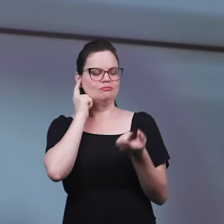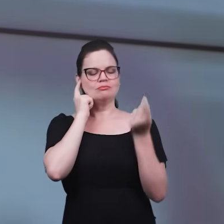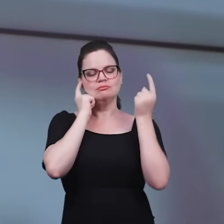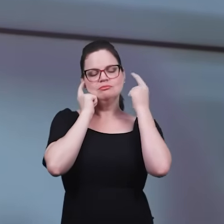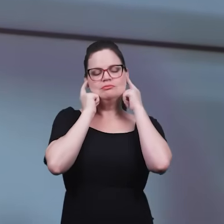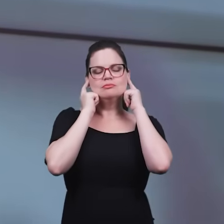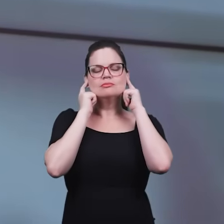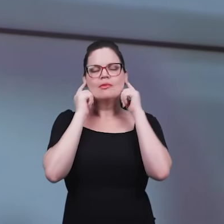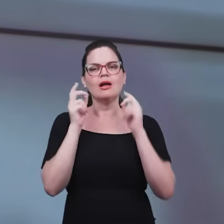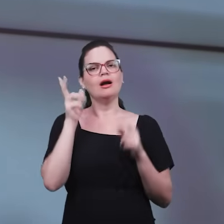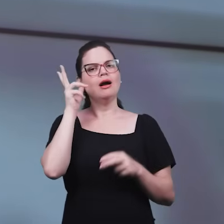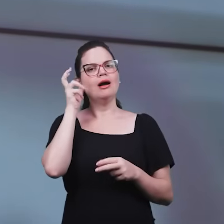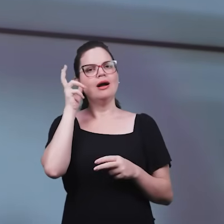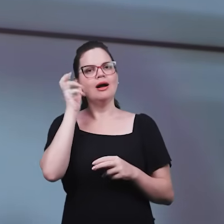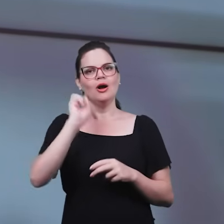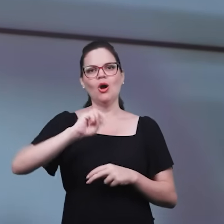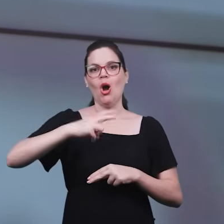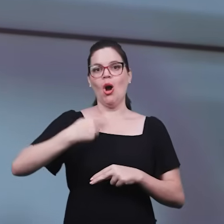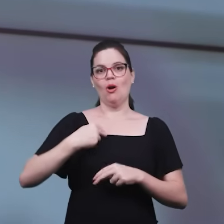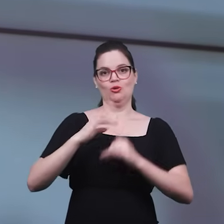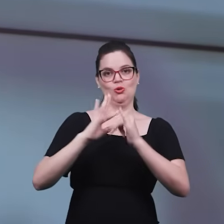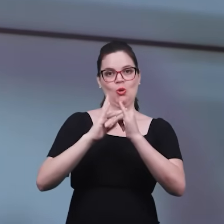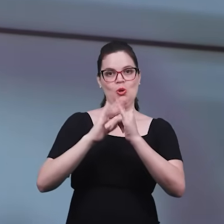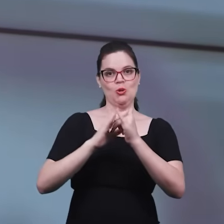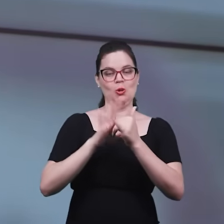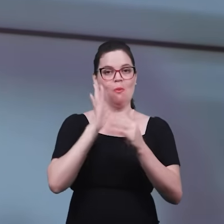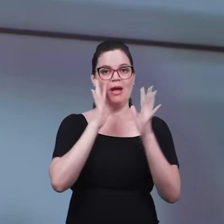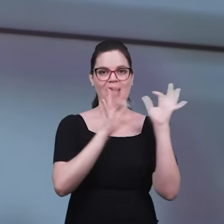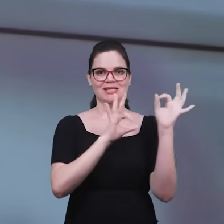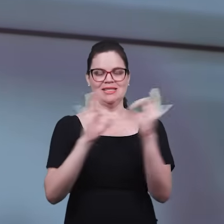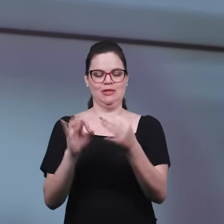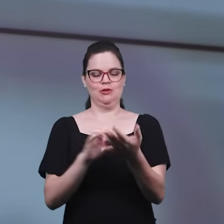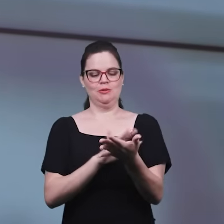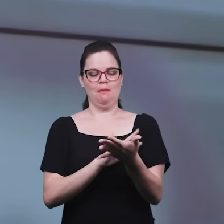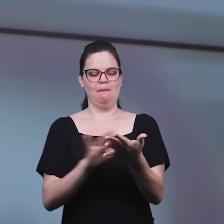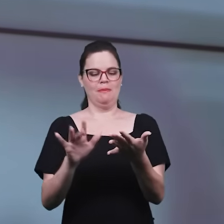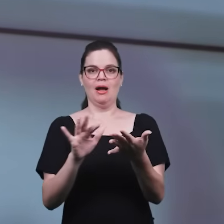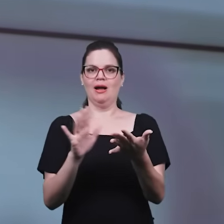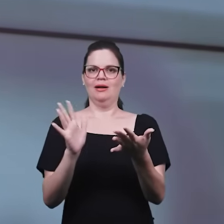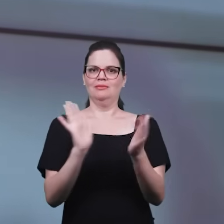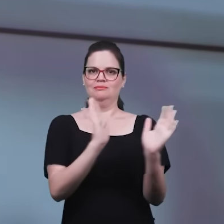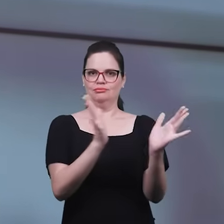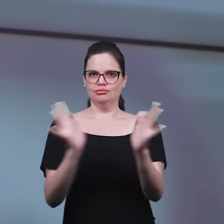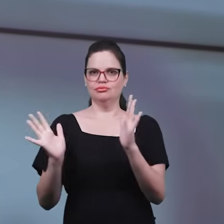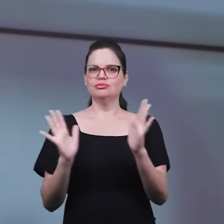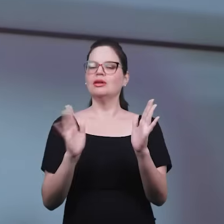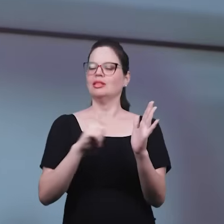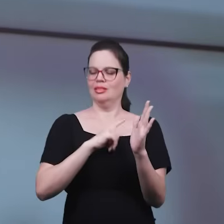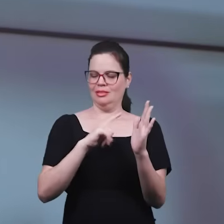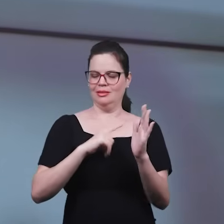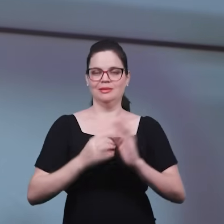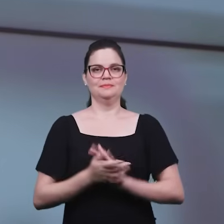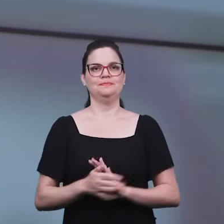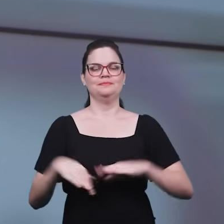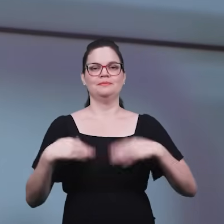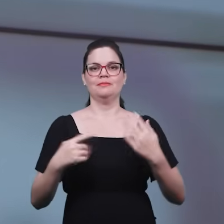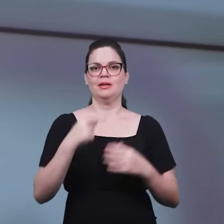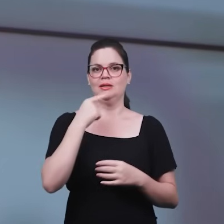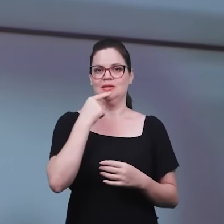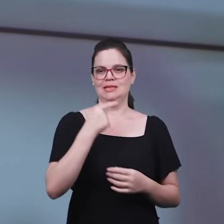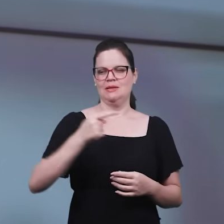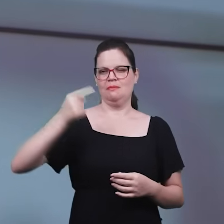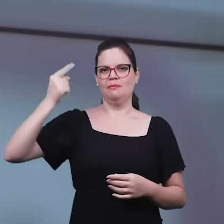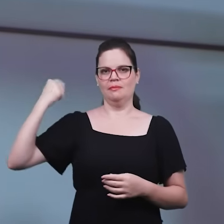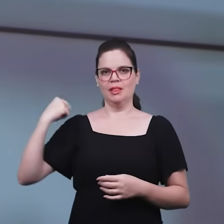é o nosso coração estar no altar do Senhor. Muito bom. E aí, pastor Jerônimo, semana passada, comigo e com Kézia, teve o